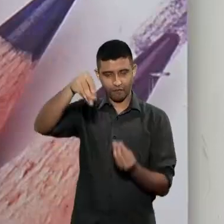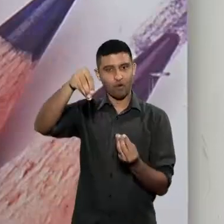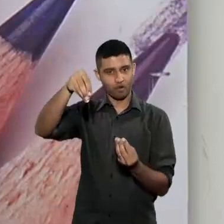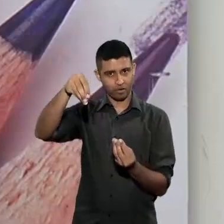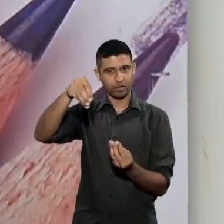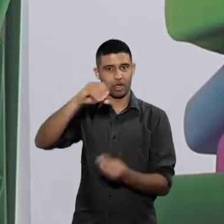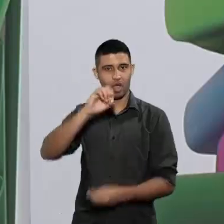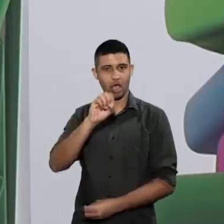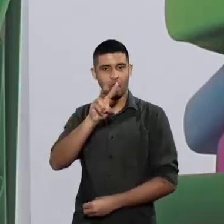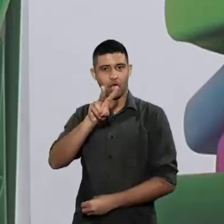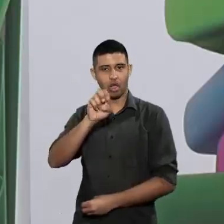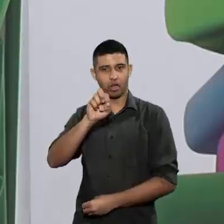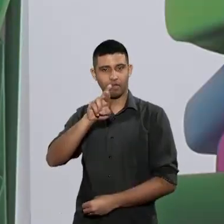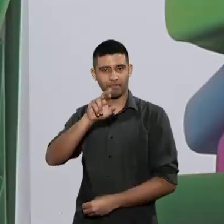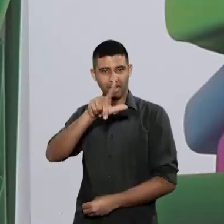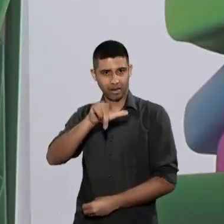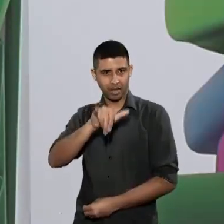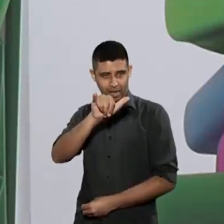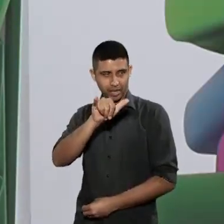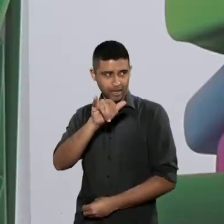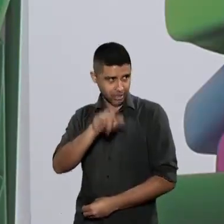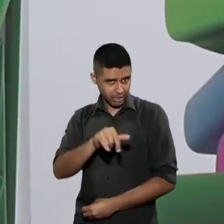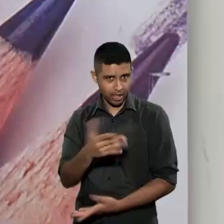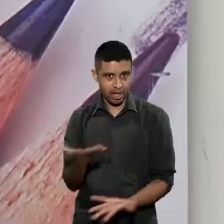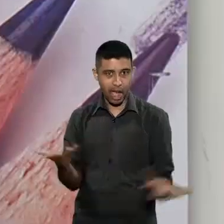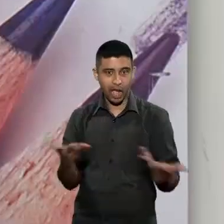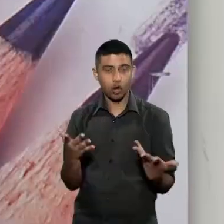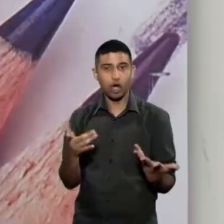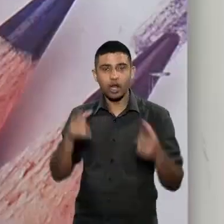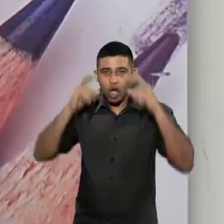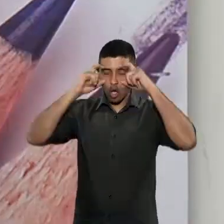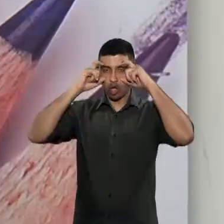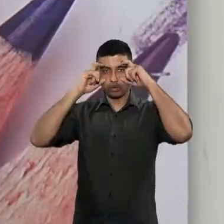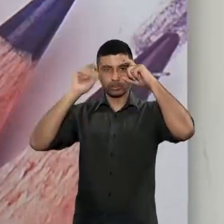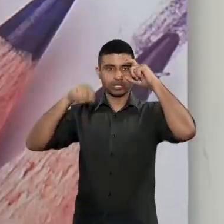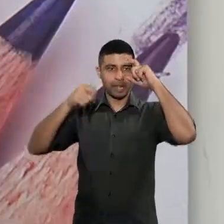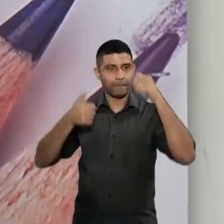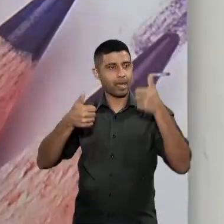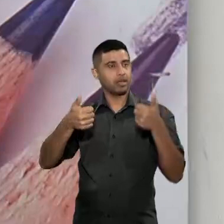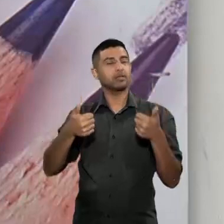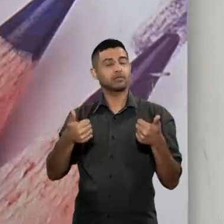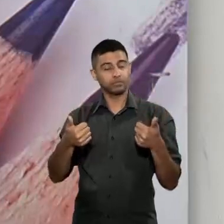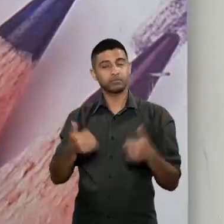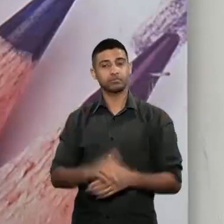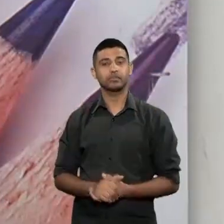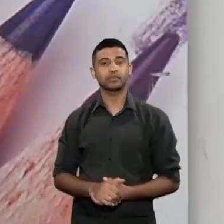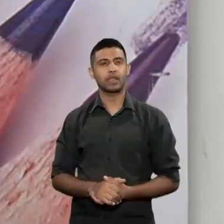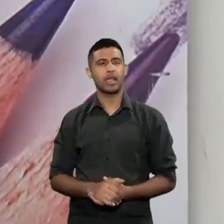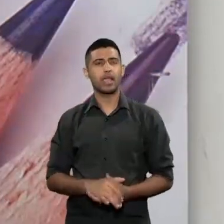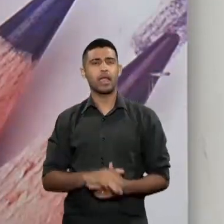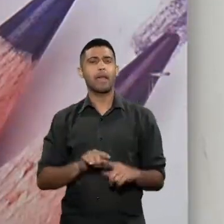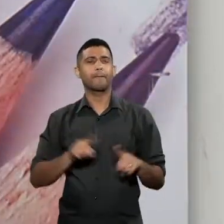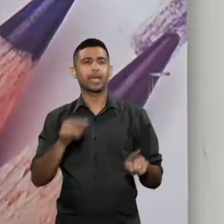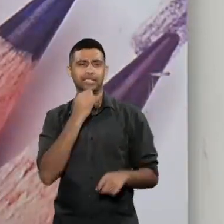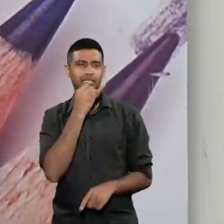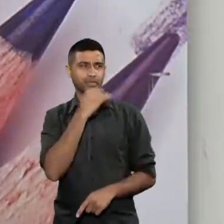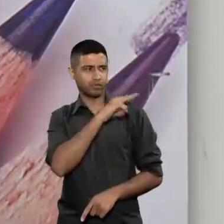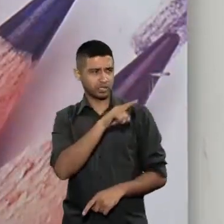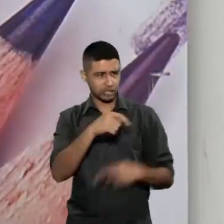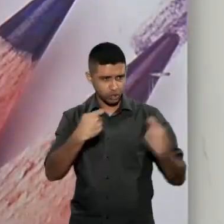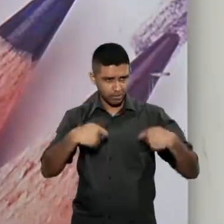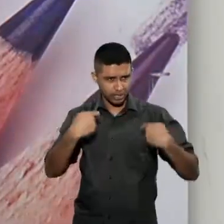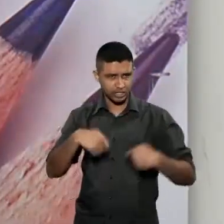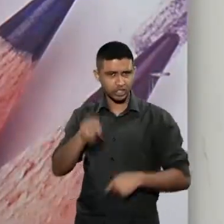folha, essa lâmina. Isso. E agora só com óculos já resolve. Mas ela, por exemplo, vocês precisam